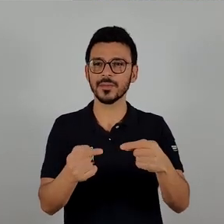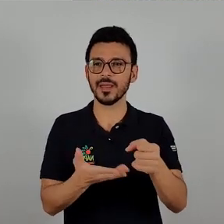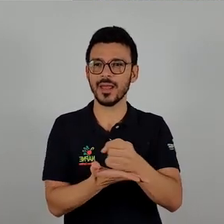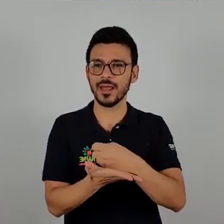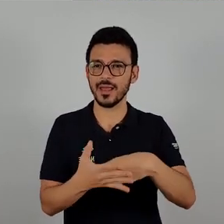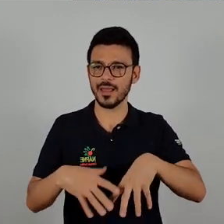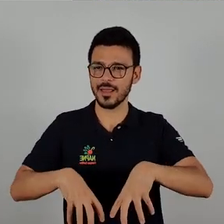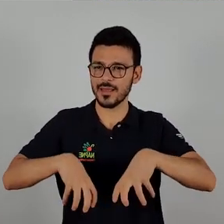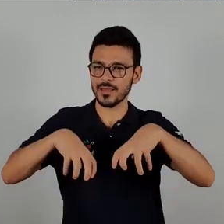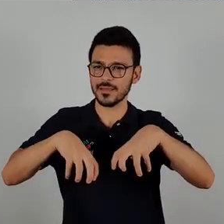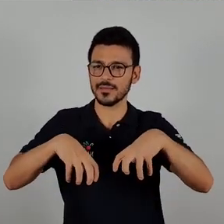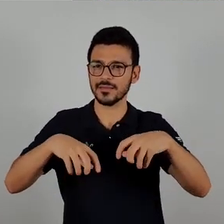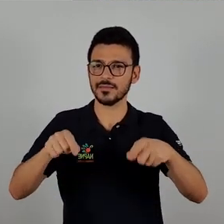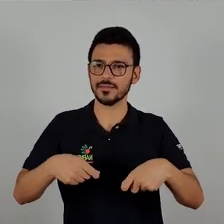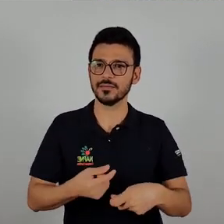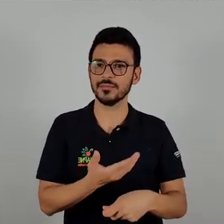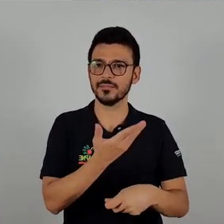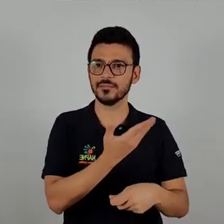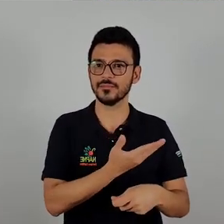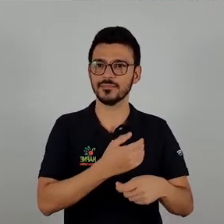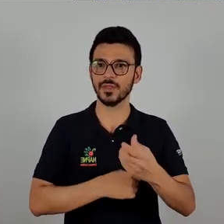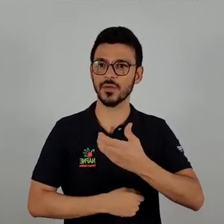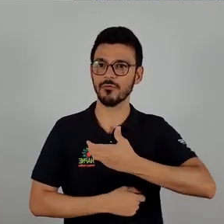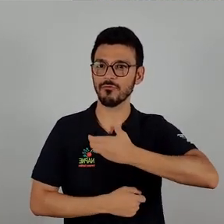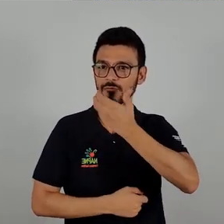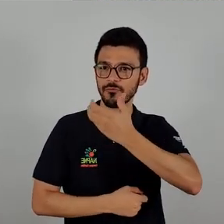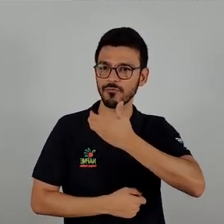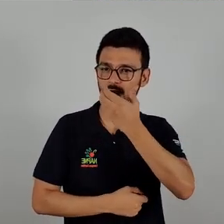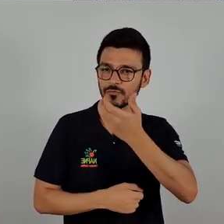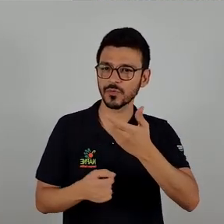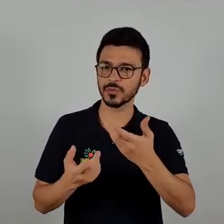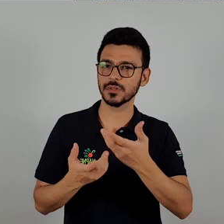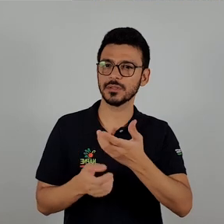citria reticulate, o